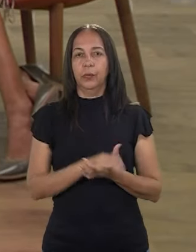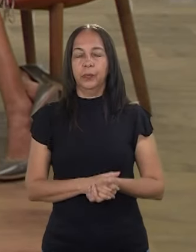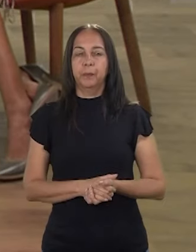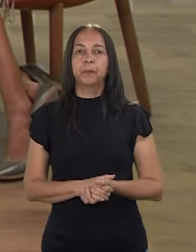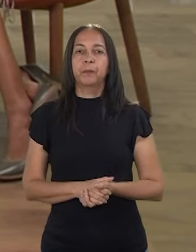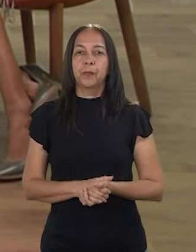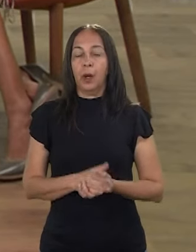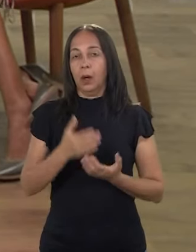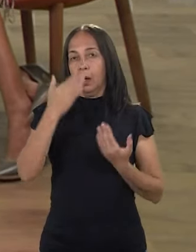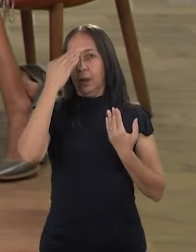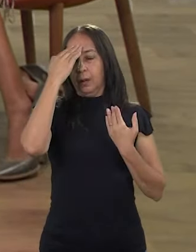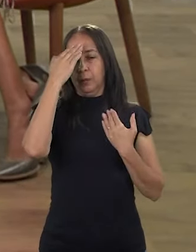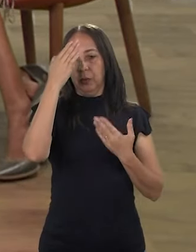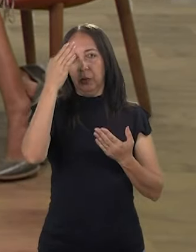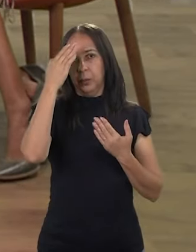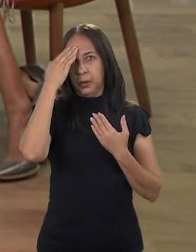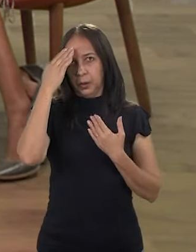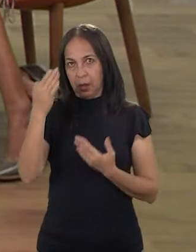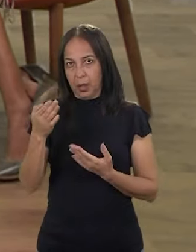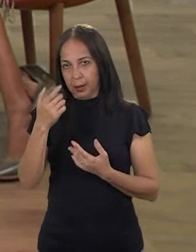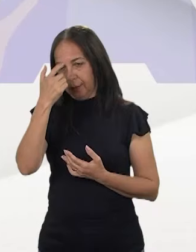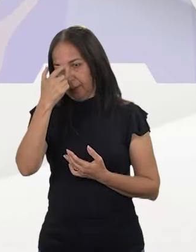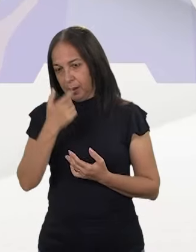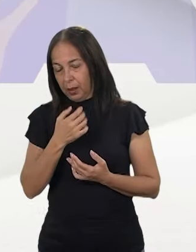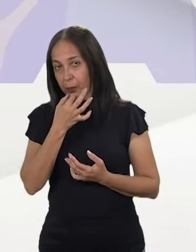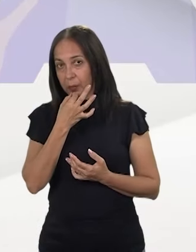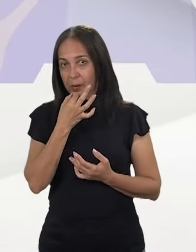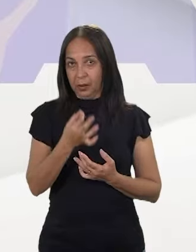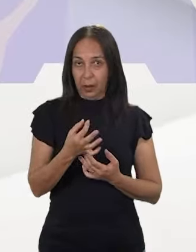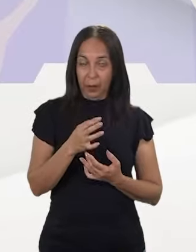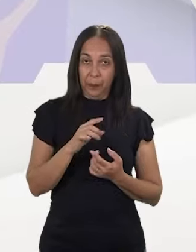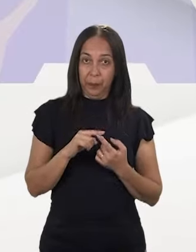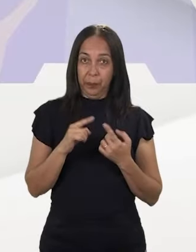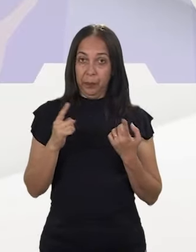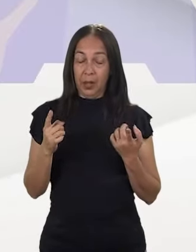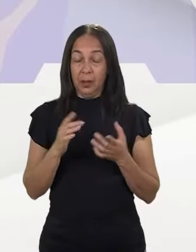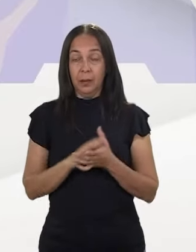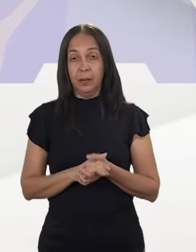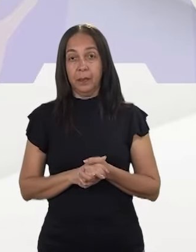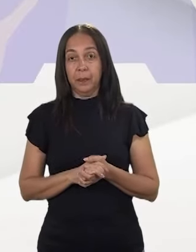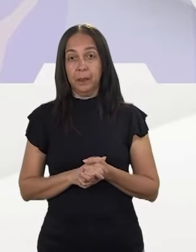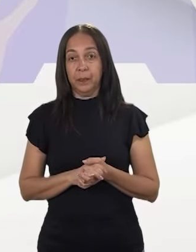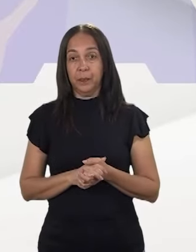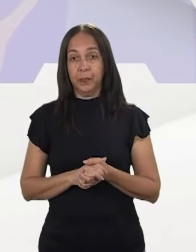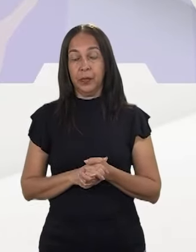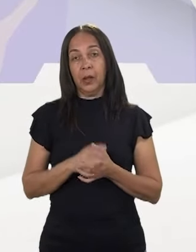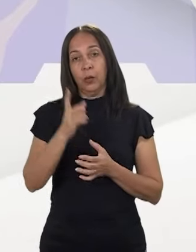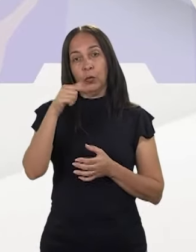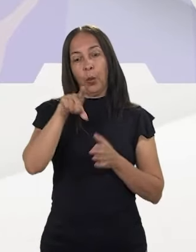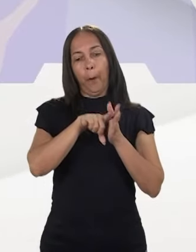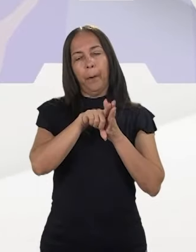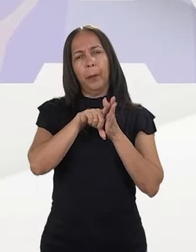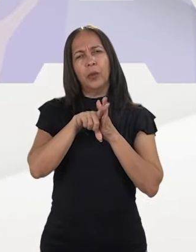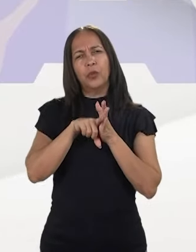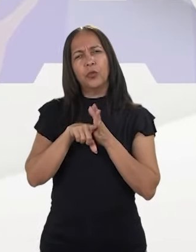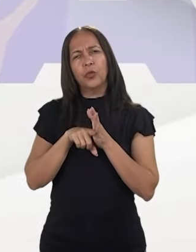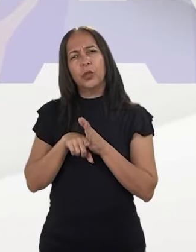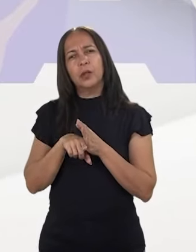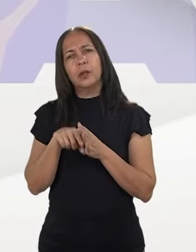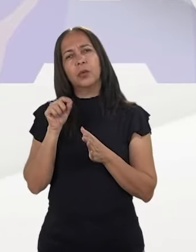aí gente mais uma vez muito obrigado eu não sou ninguém para indicar né mas ao mesmo tempo eu sou alguém então eu indico que